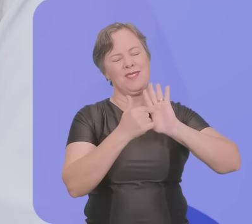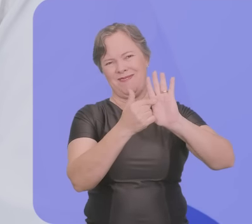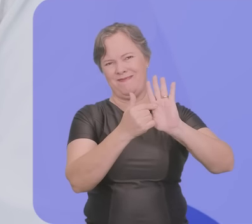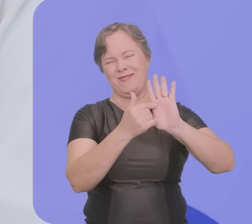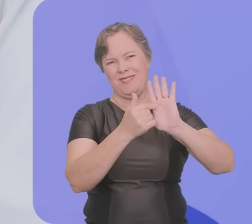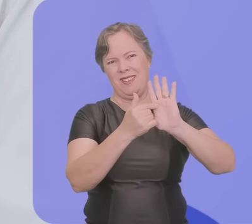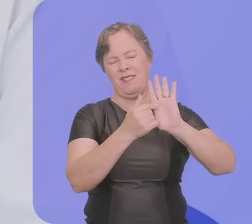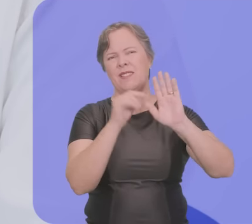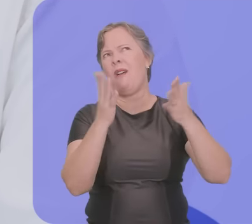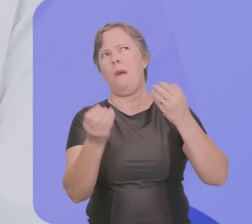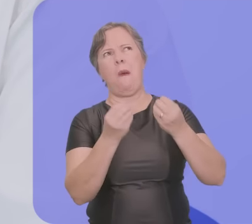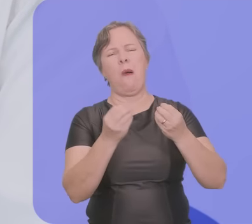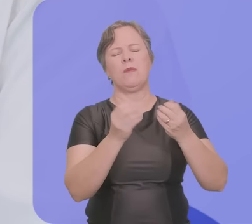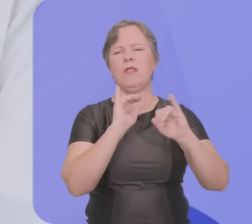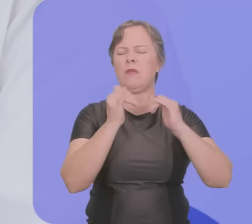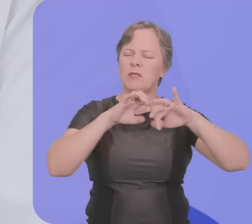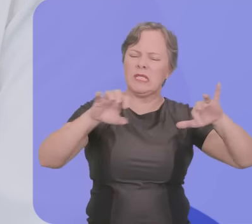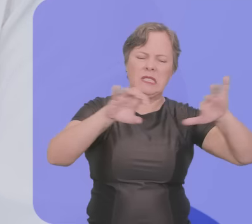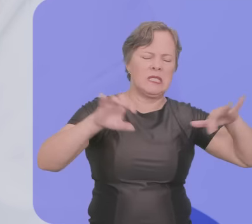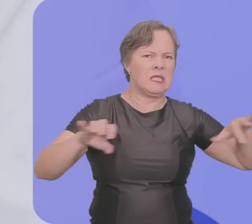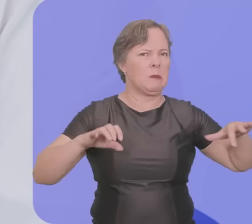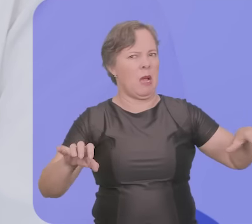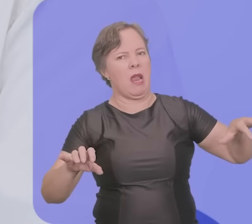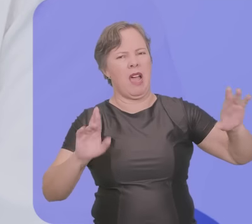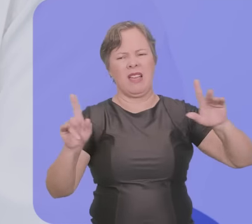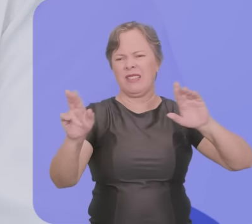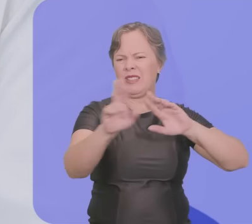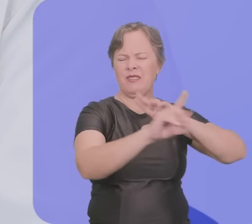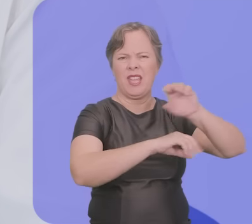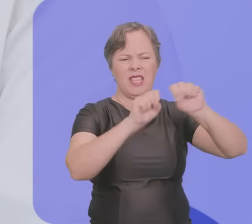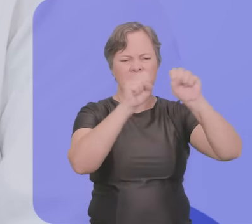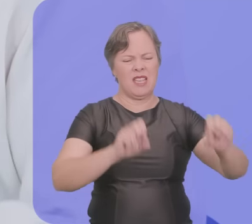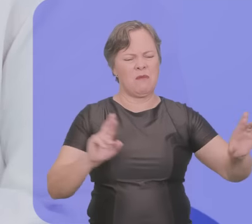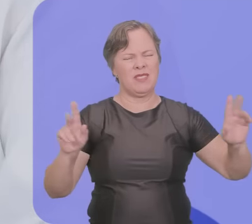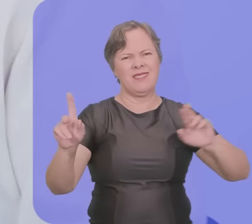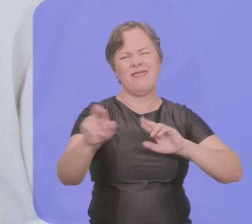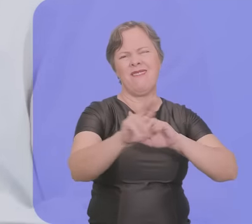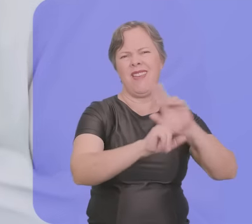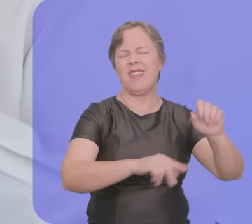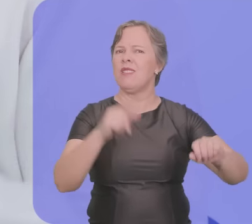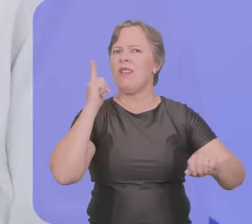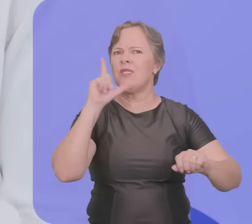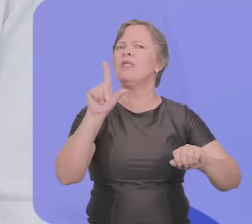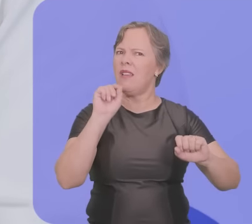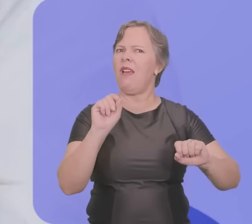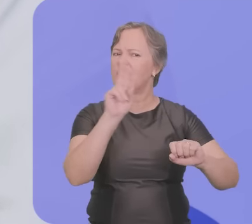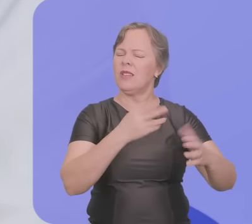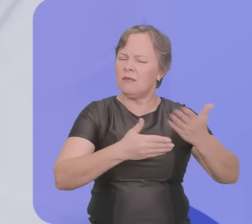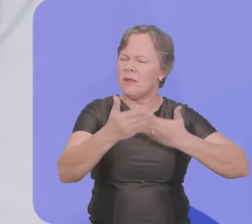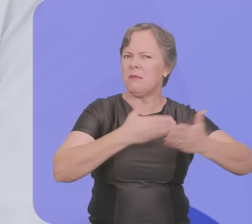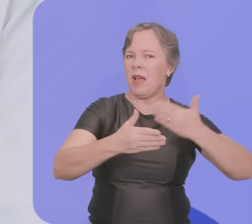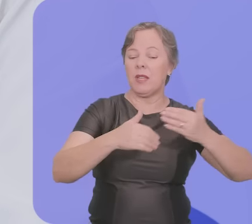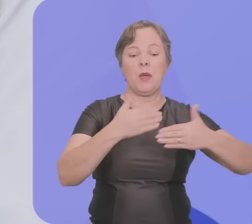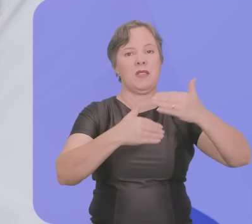análise. E uma das análises é entender que os dados são realmente tesouros, né? Que ele tem valor, que ele é um